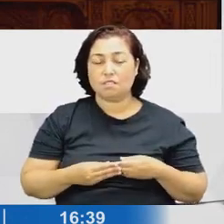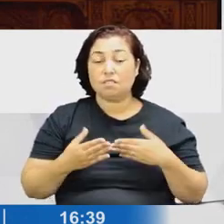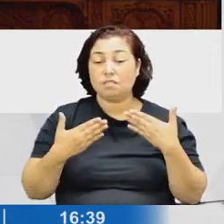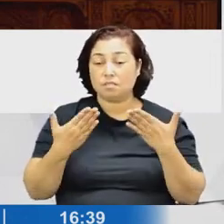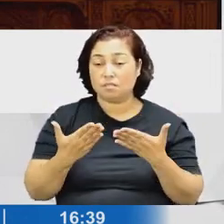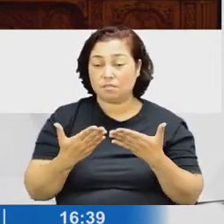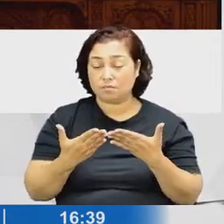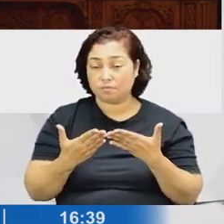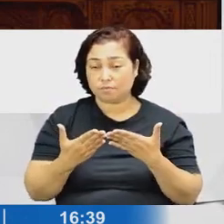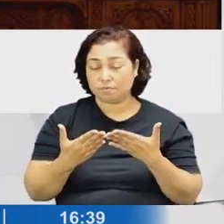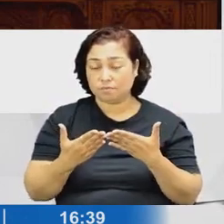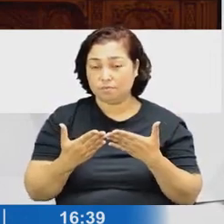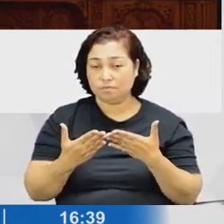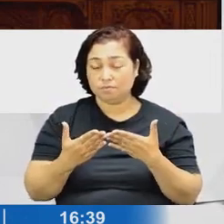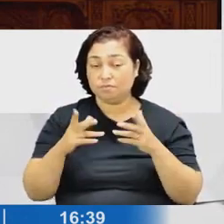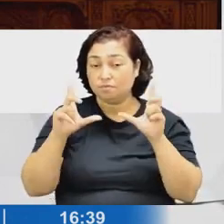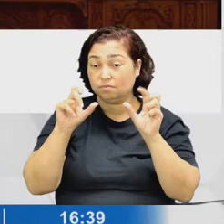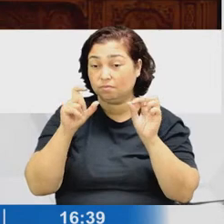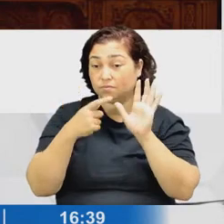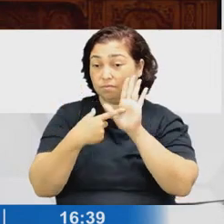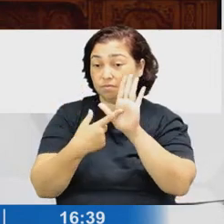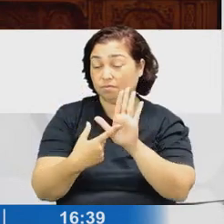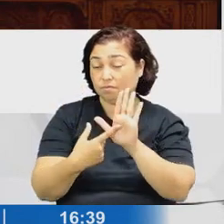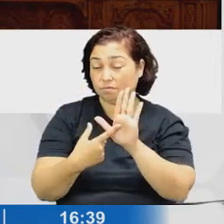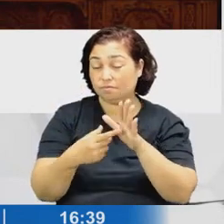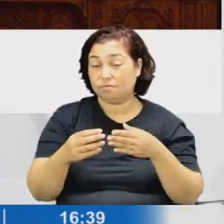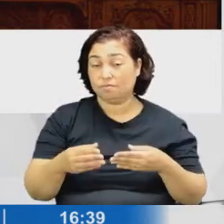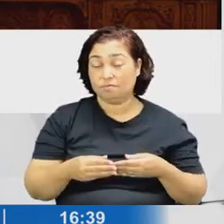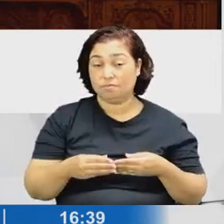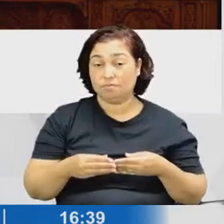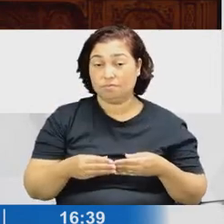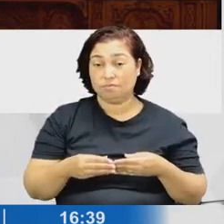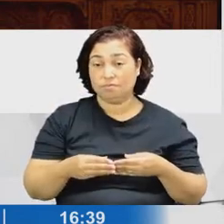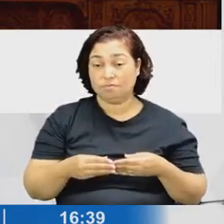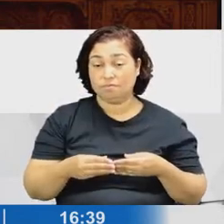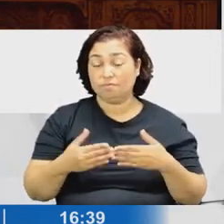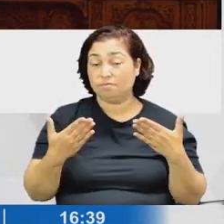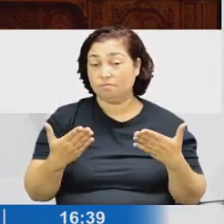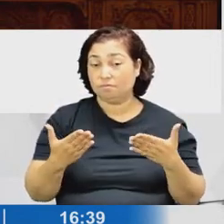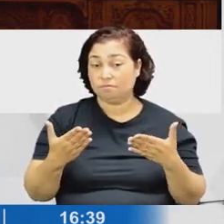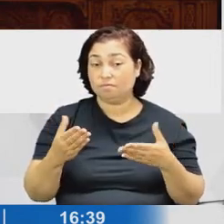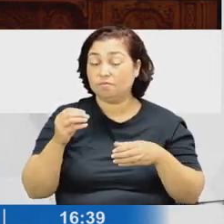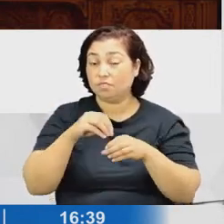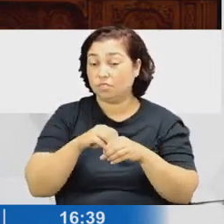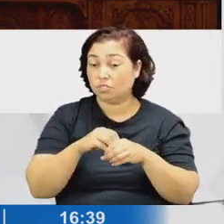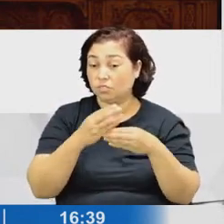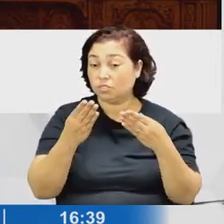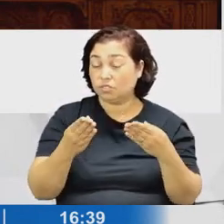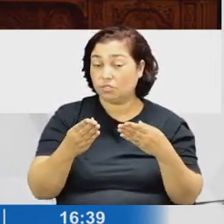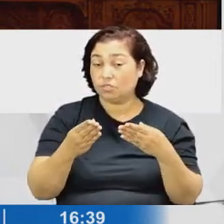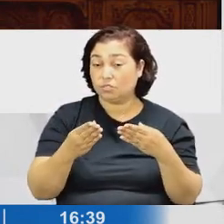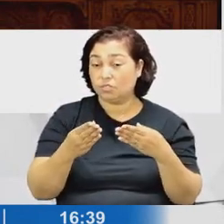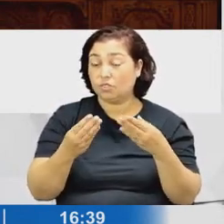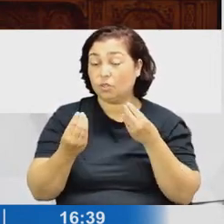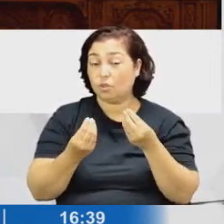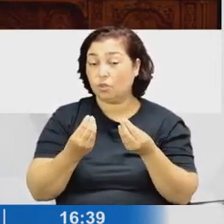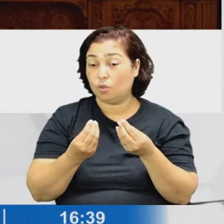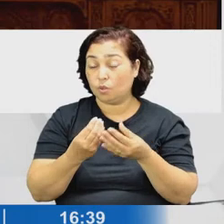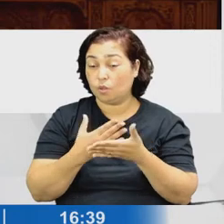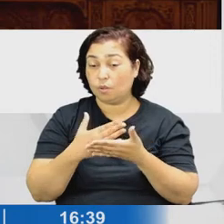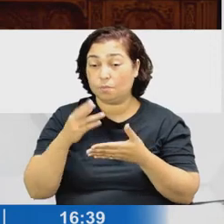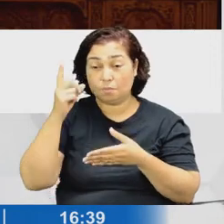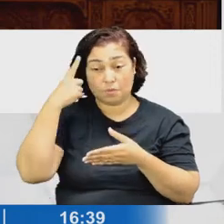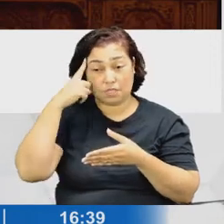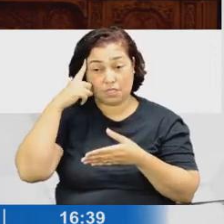parlamentar Qual é a imagem técnica que se cabe mais e dentro do arquétipo da imagem técnica comece